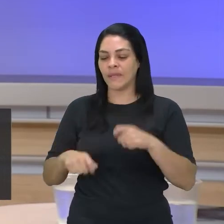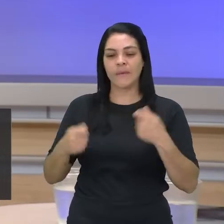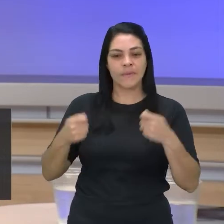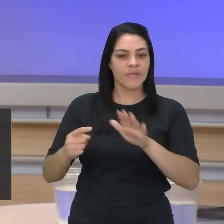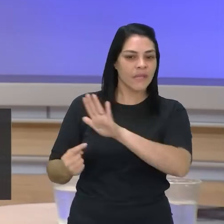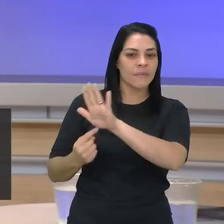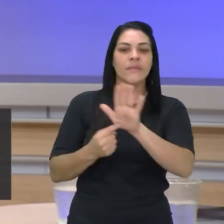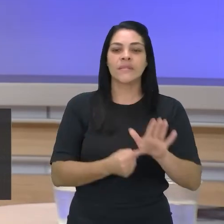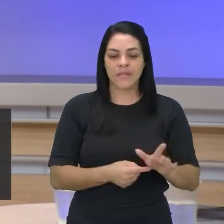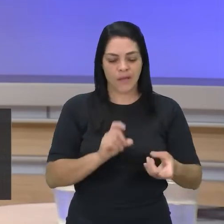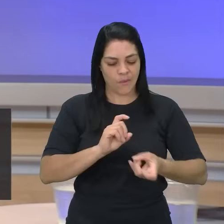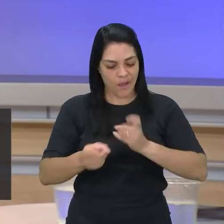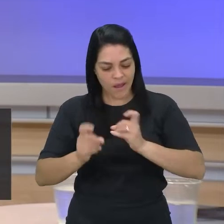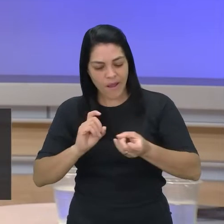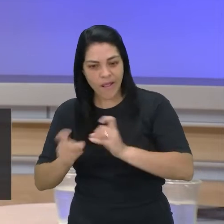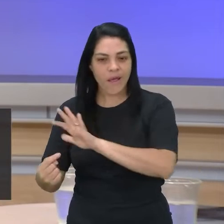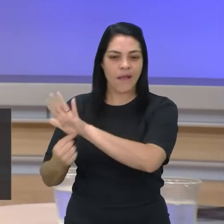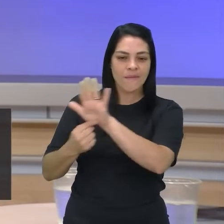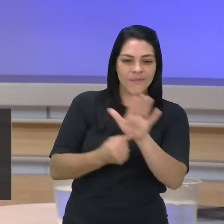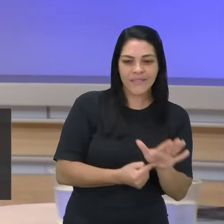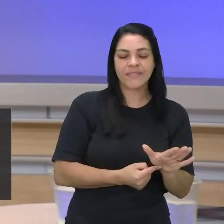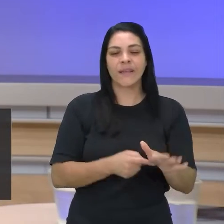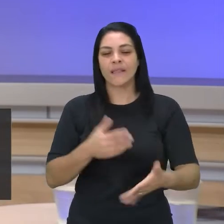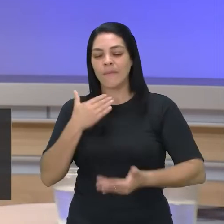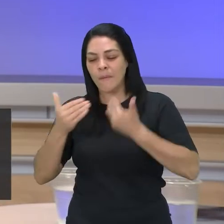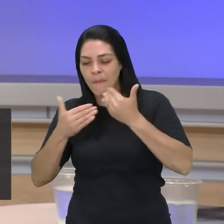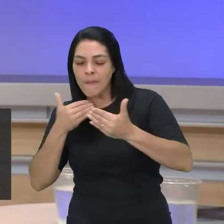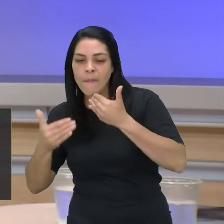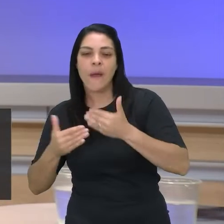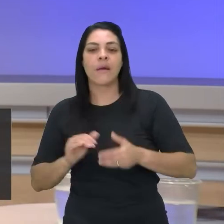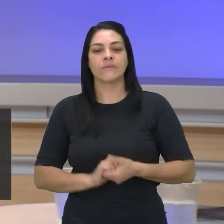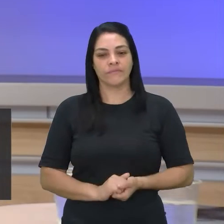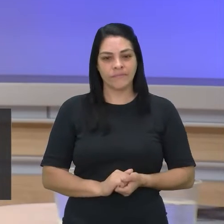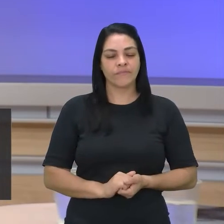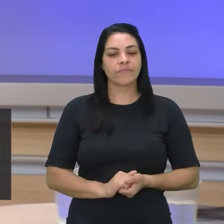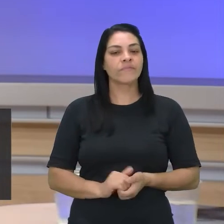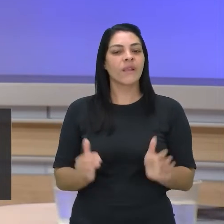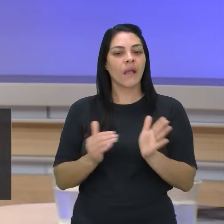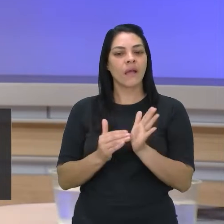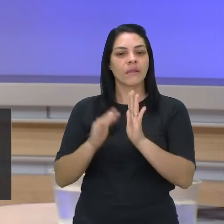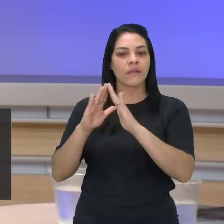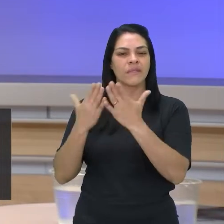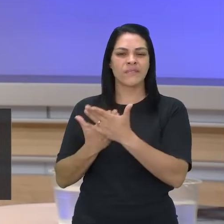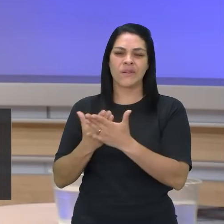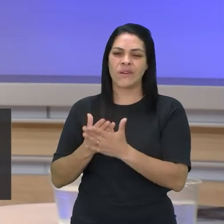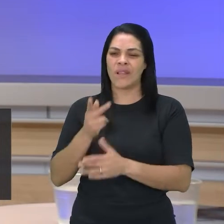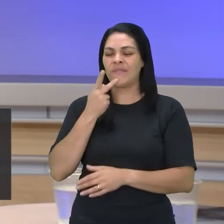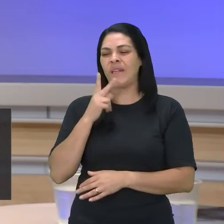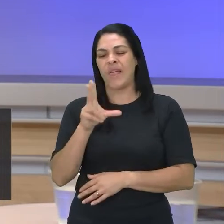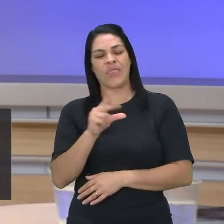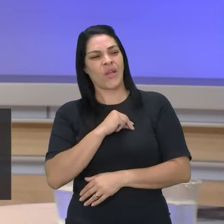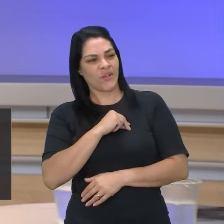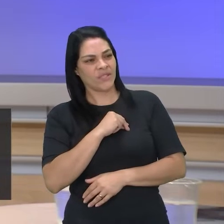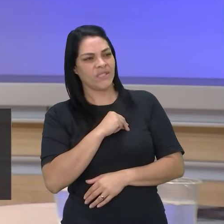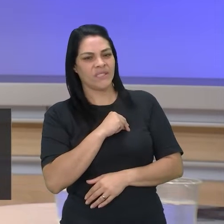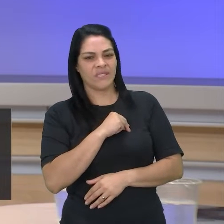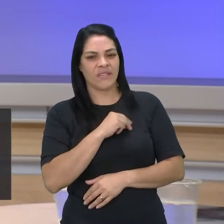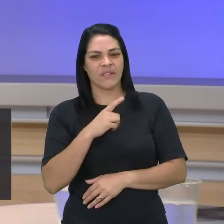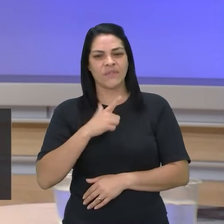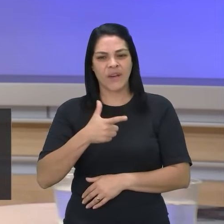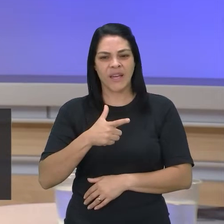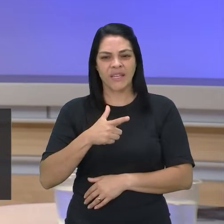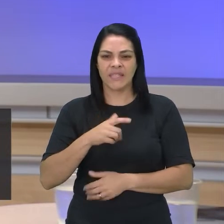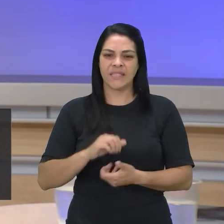no conselho, vamos abrir uma reunião, apresenta no conselho. Até escolas que falam assim, ai, floresta, mas espera aí, não vai ter